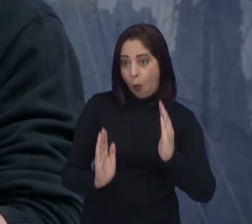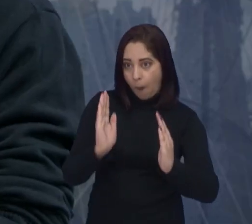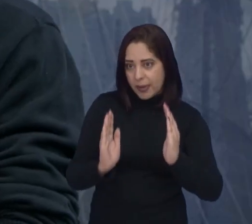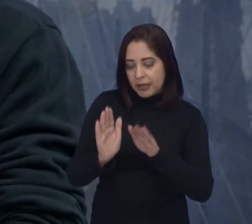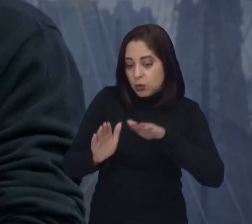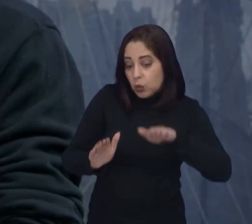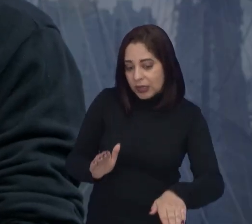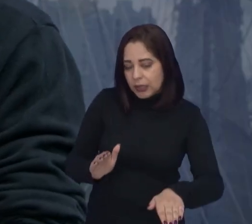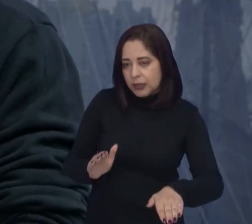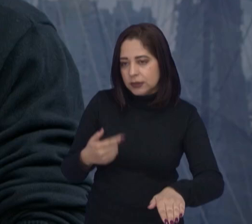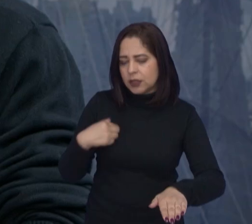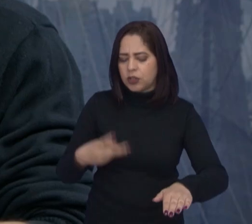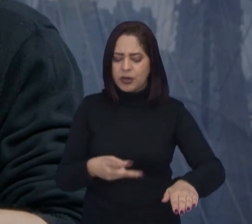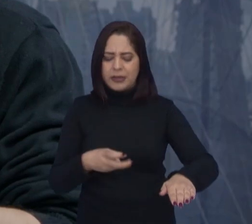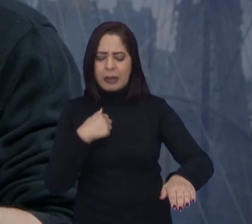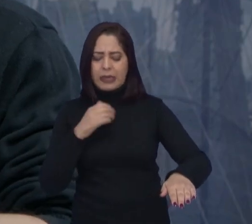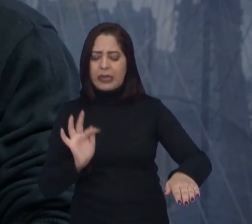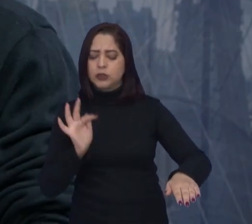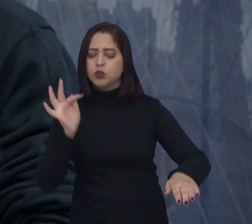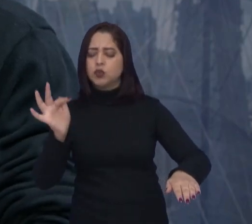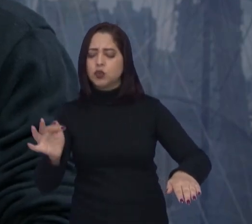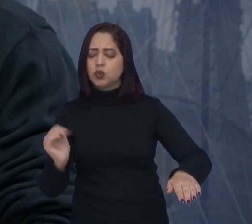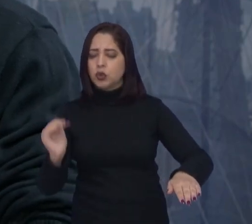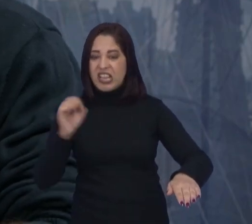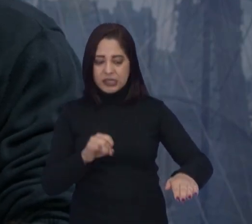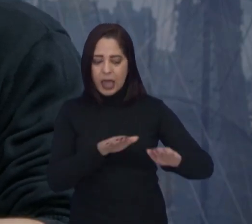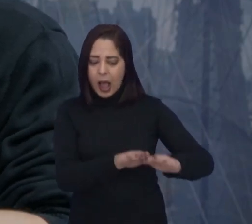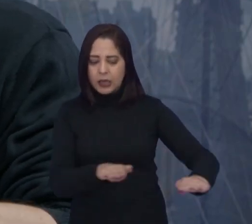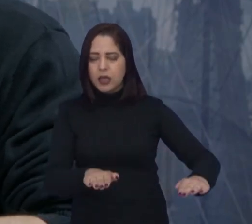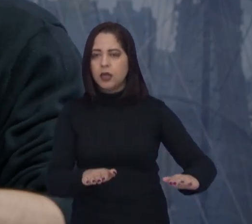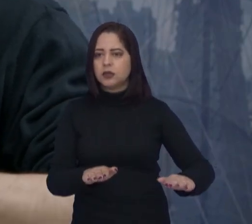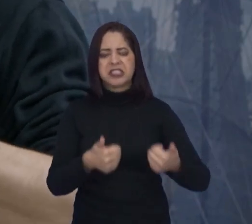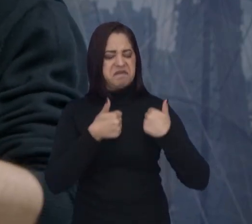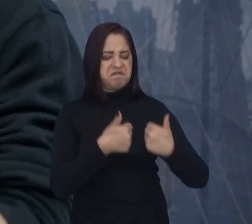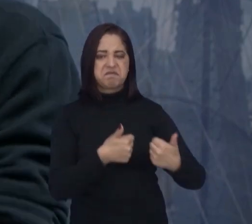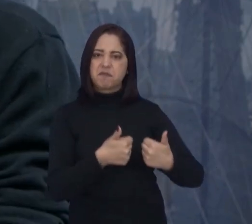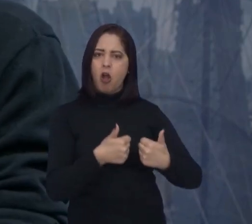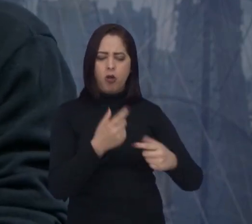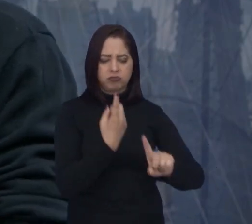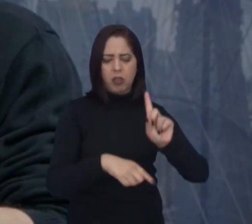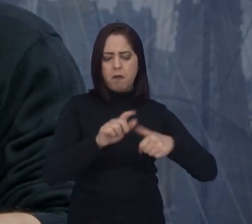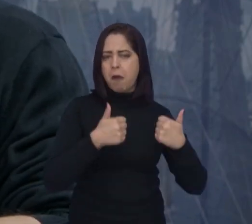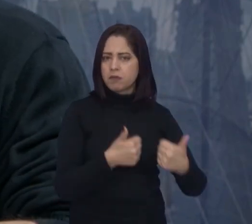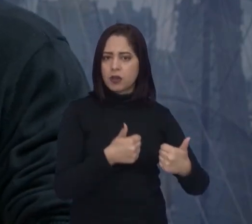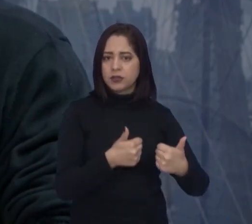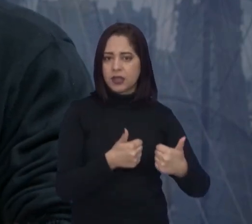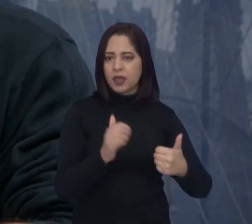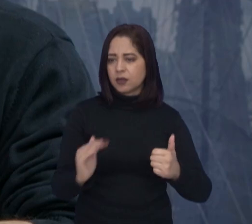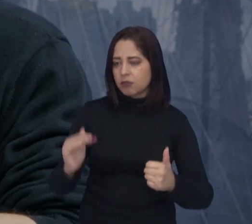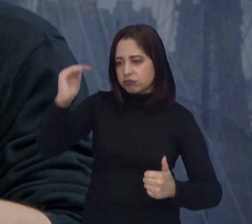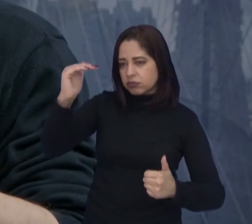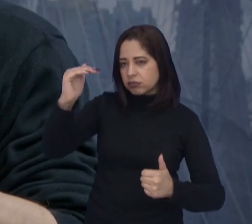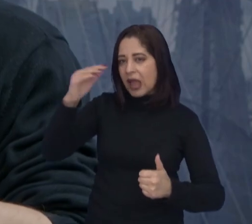dados do que vai ser esse jovem adulto. Se é uma criança bem desenvolvida, ela vai ter esse potencial para poder ter a sua autonomia. Mas se é uma criança podada,